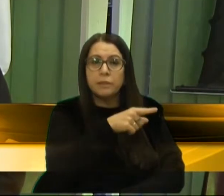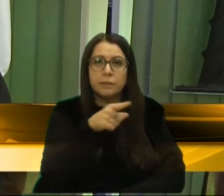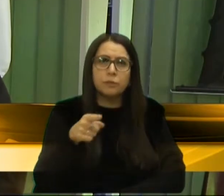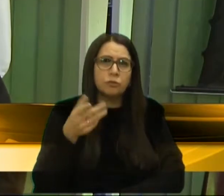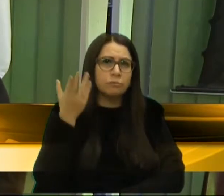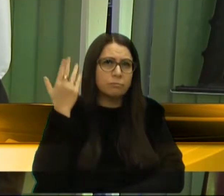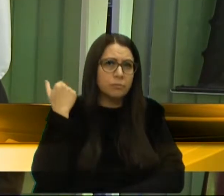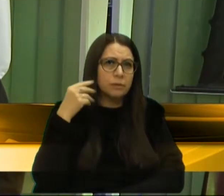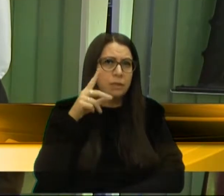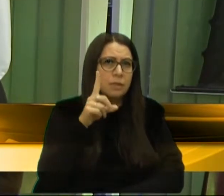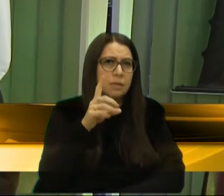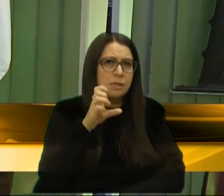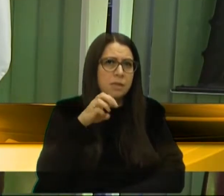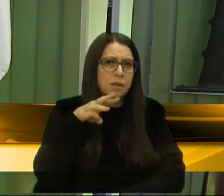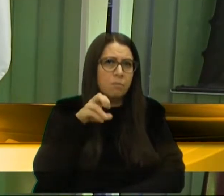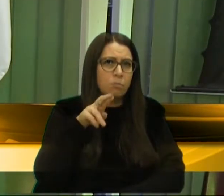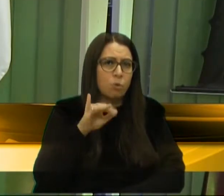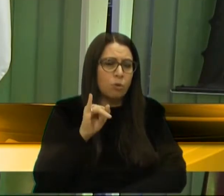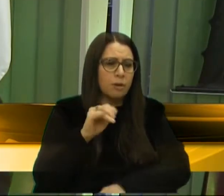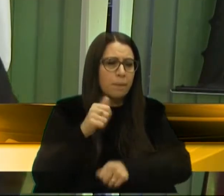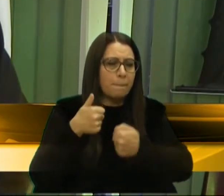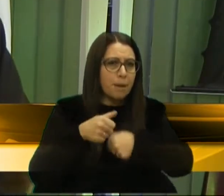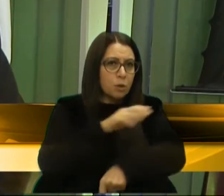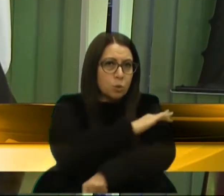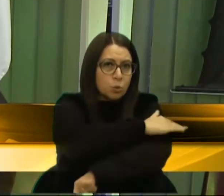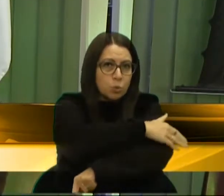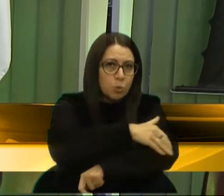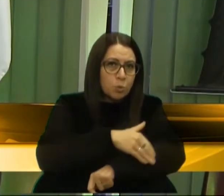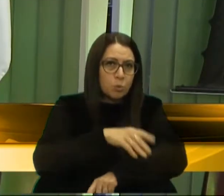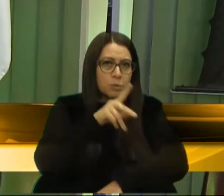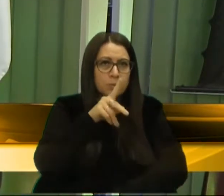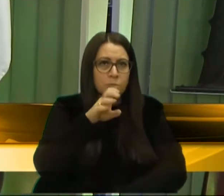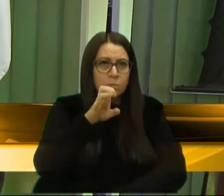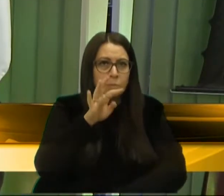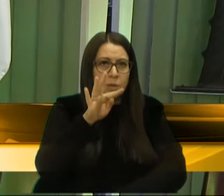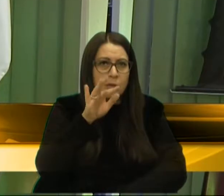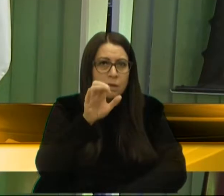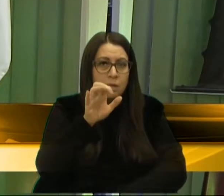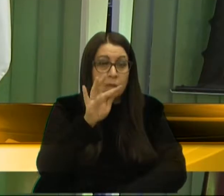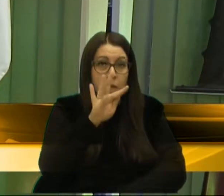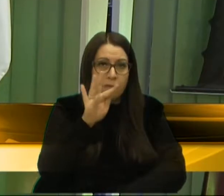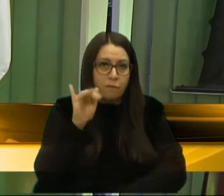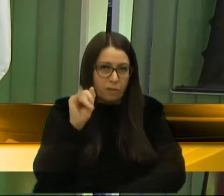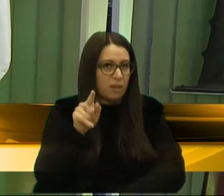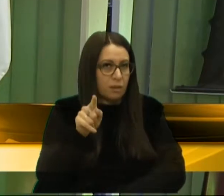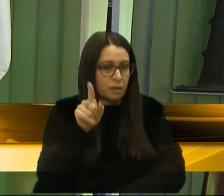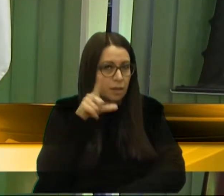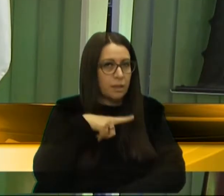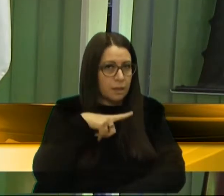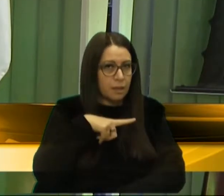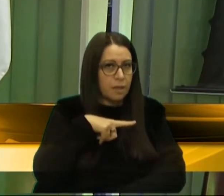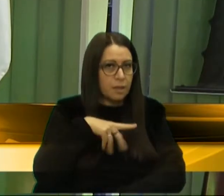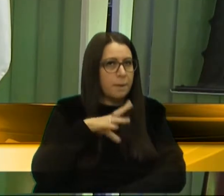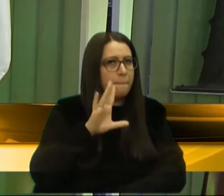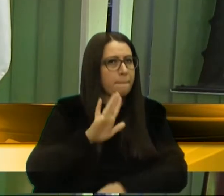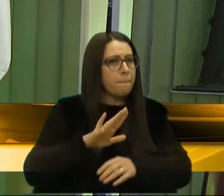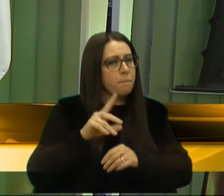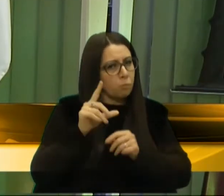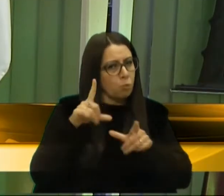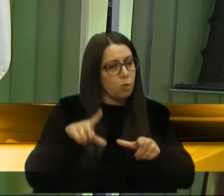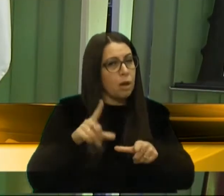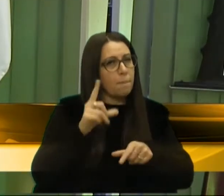antiga demória, aqui na curva próxima, chamada curva do PTF ali. Nós temos ali uma rede há mais de dez anos,